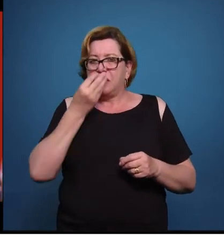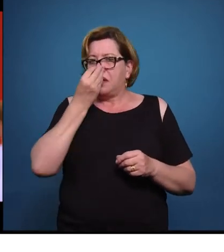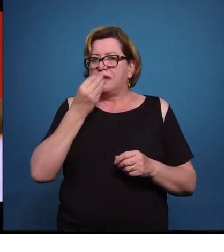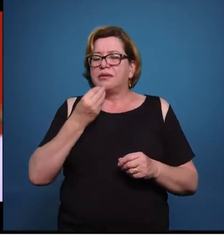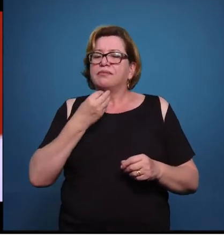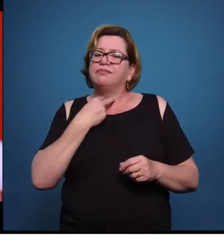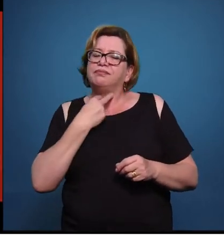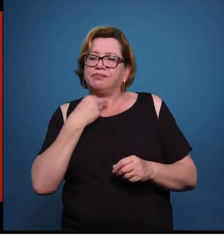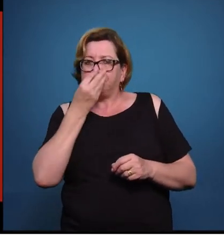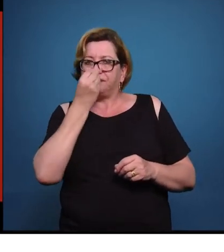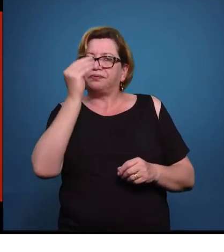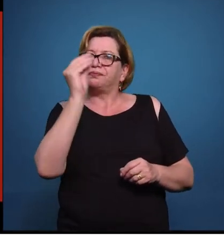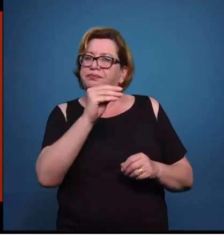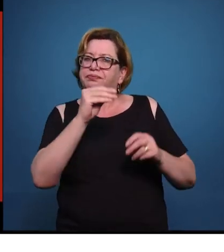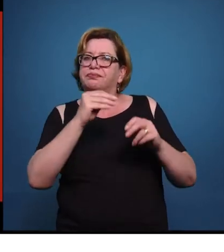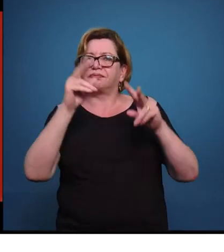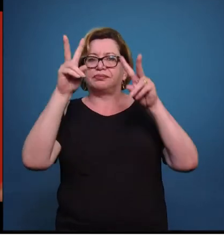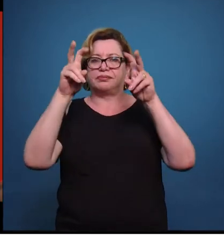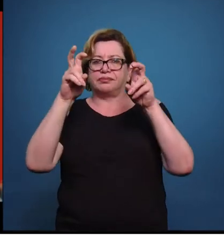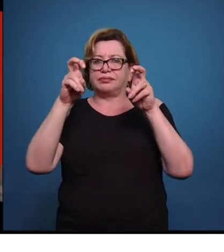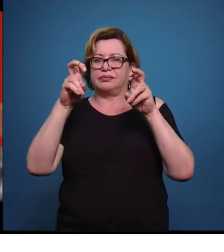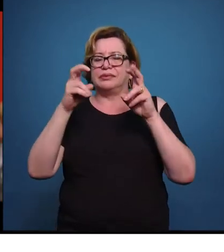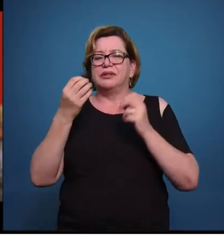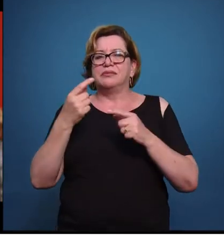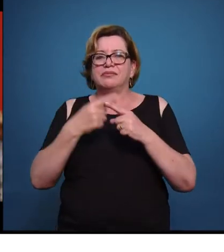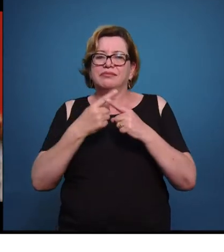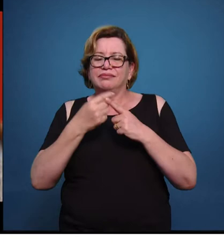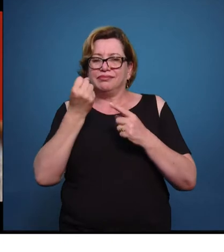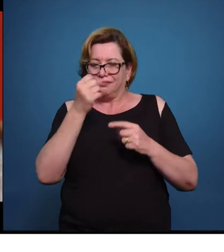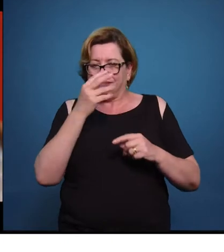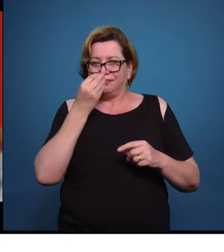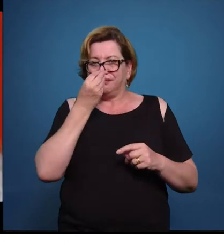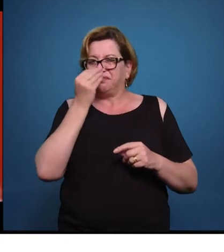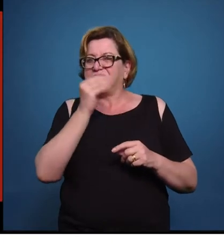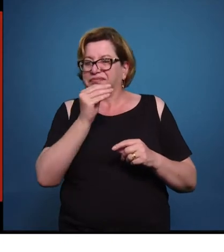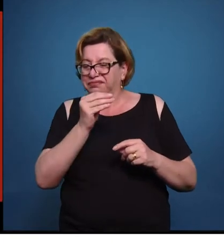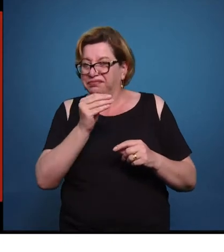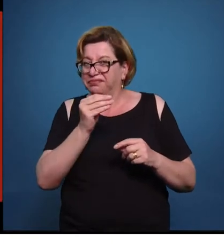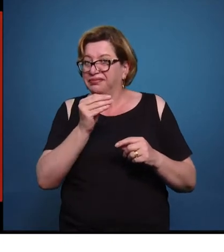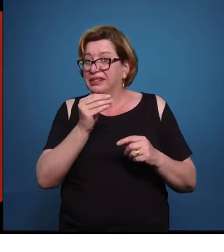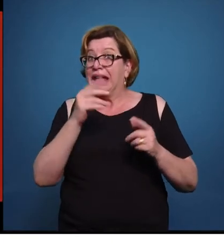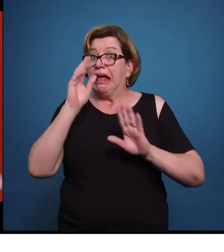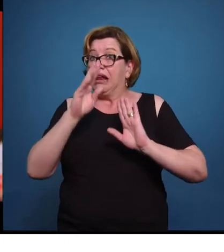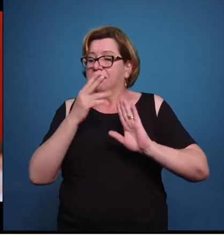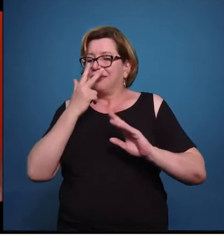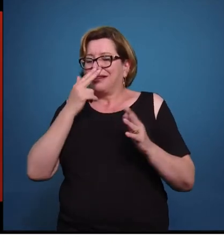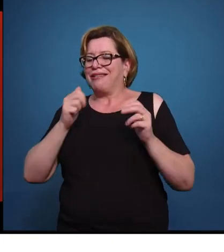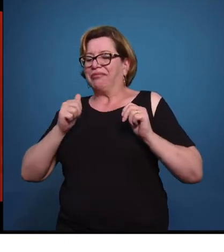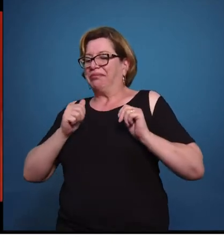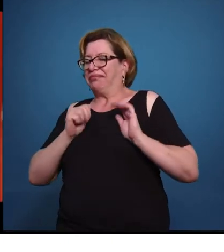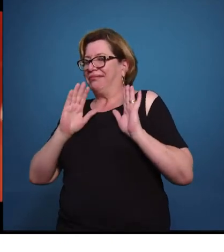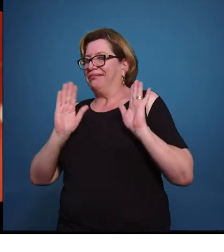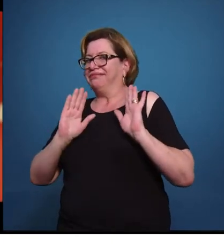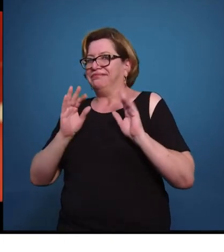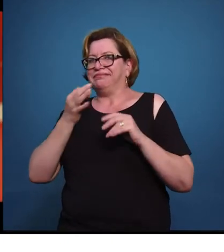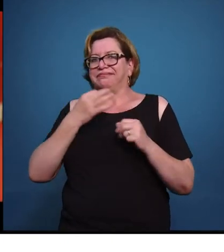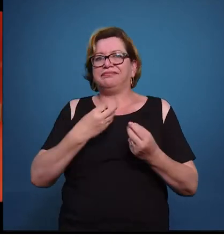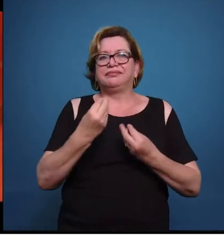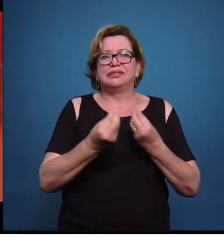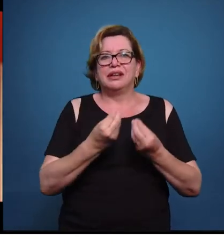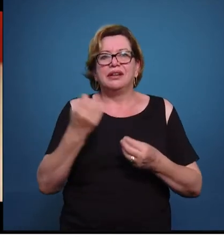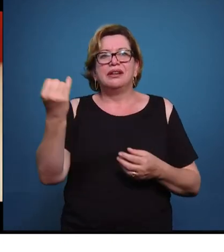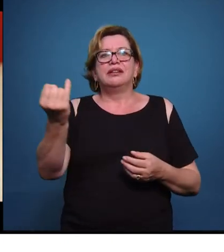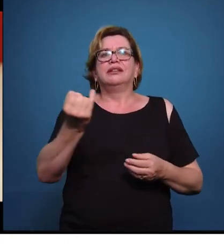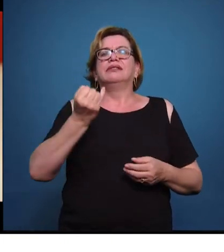Isso é pior, porque do contrário, ele estará sendo que permissivo, estará sendo omisso na formação de um aspecto